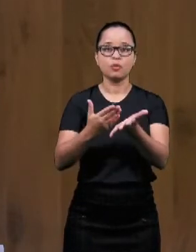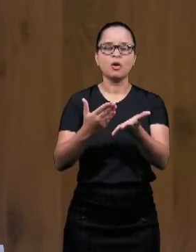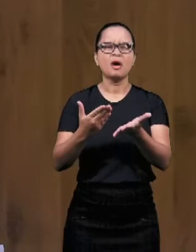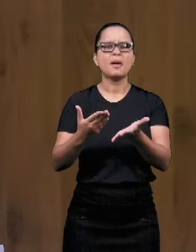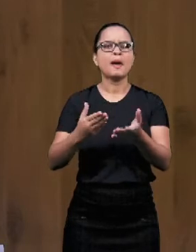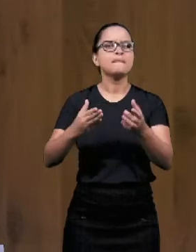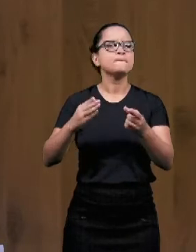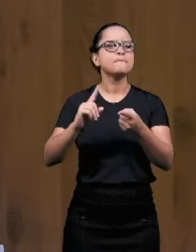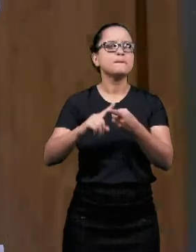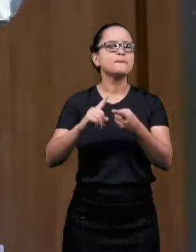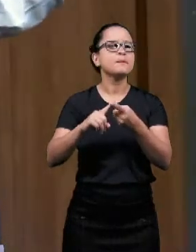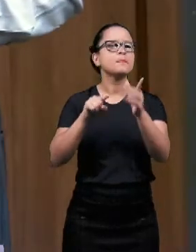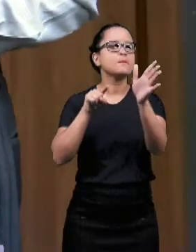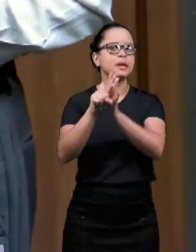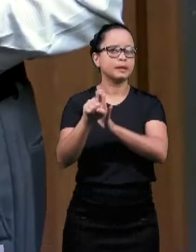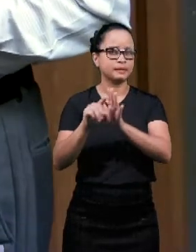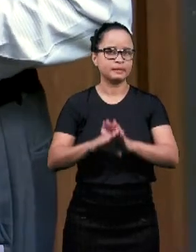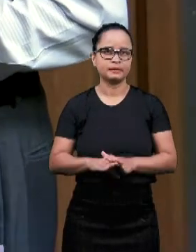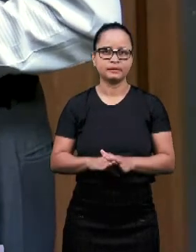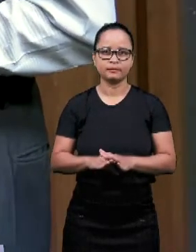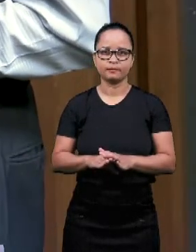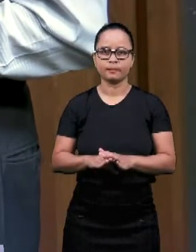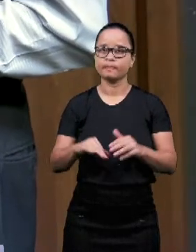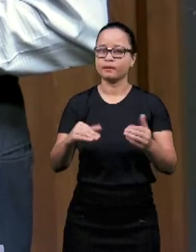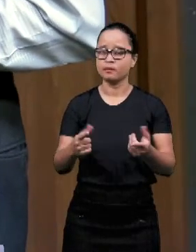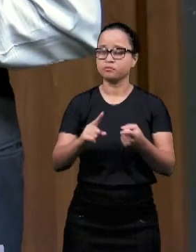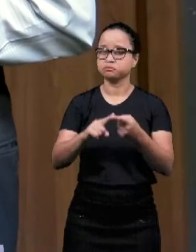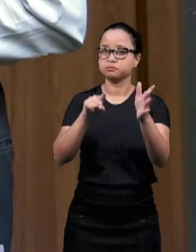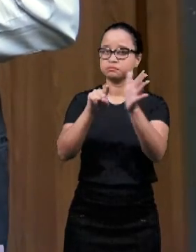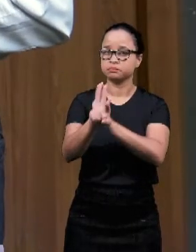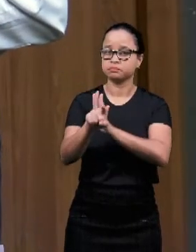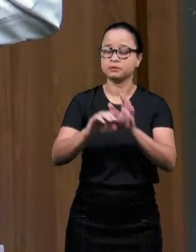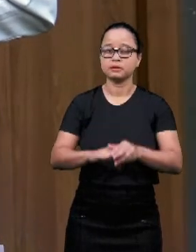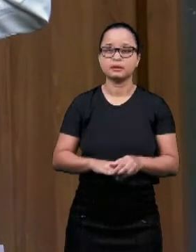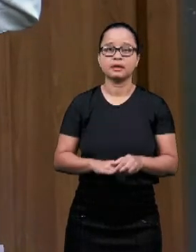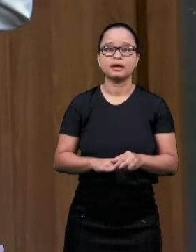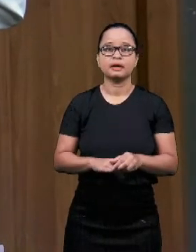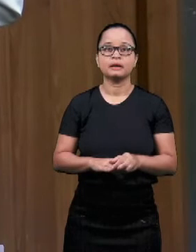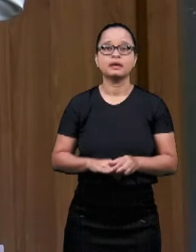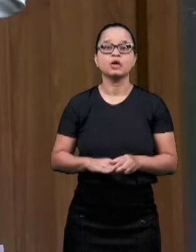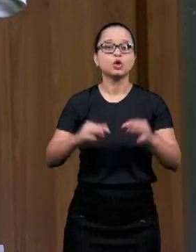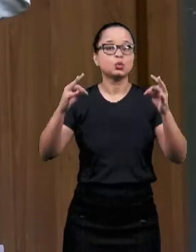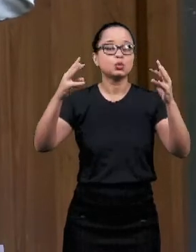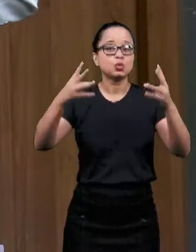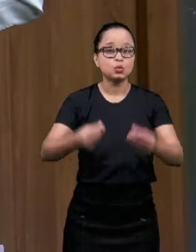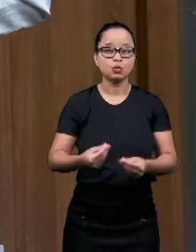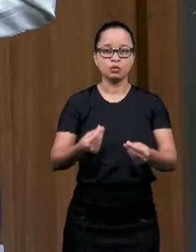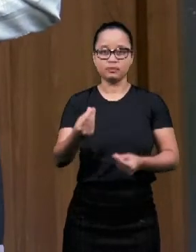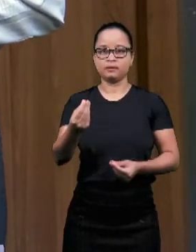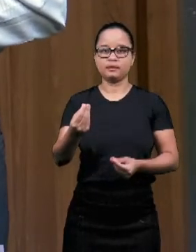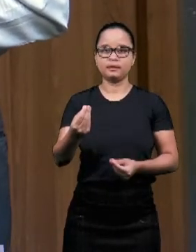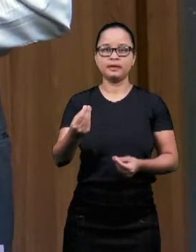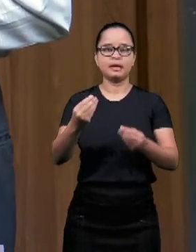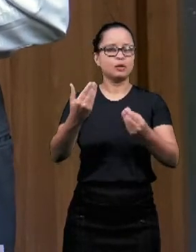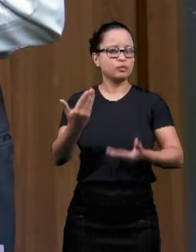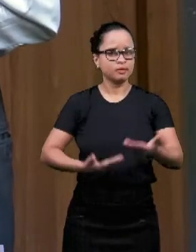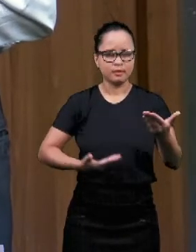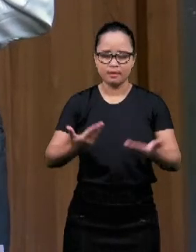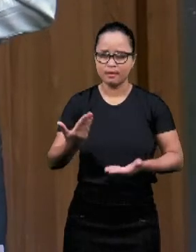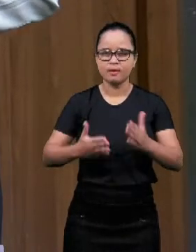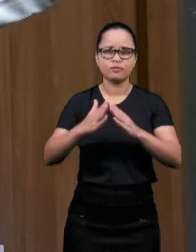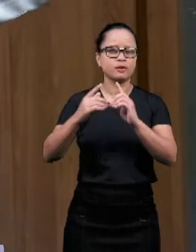pergunta. A pergunta que foi feita. E essa pergunta, ela é destinada a toda a igreja, ou seja, para ser respondida